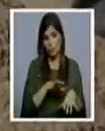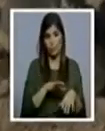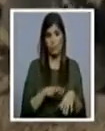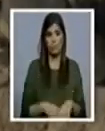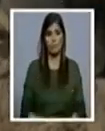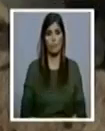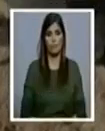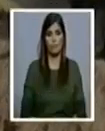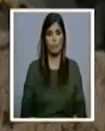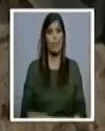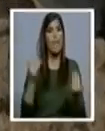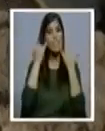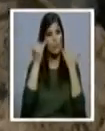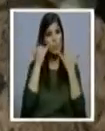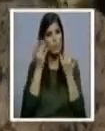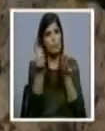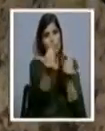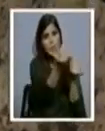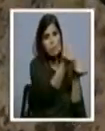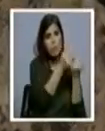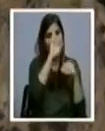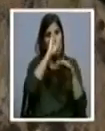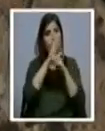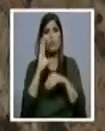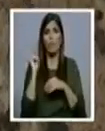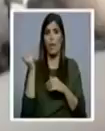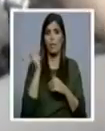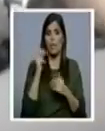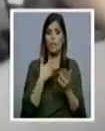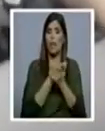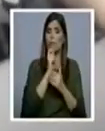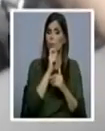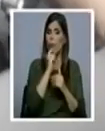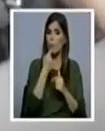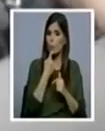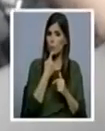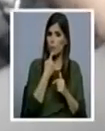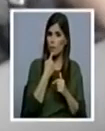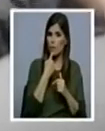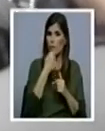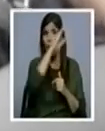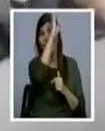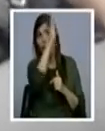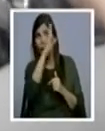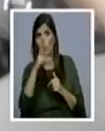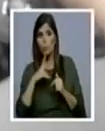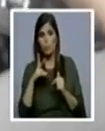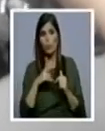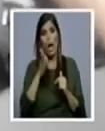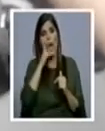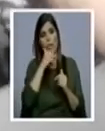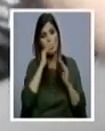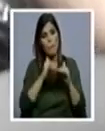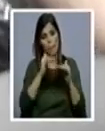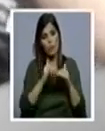derrotados. Os dados recolhidos ao longo da última década têm permitido perceber que a zona costeira de Portugal está a